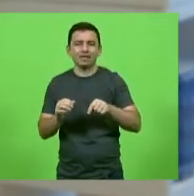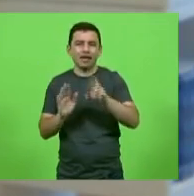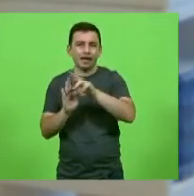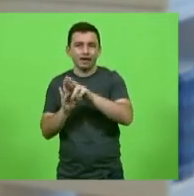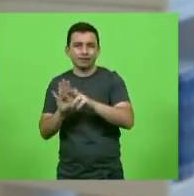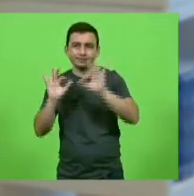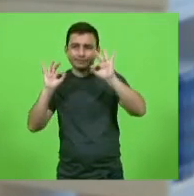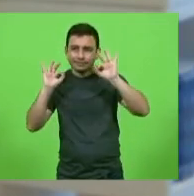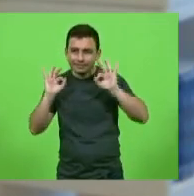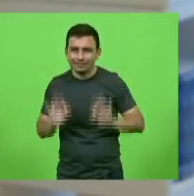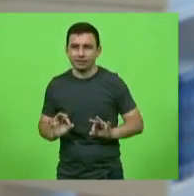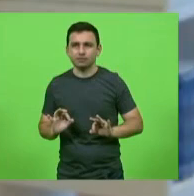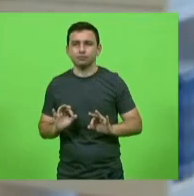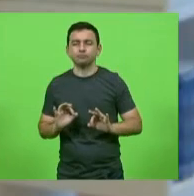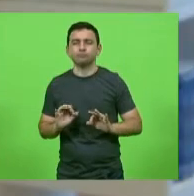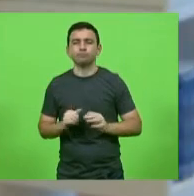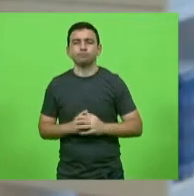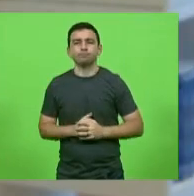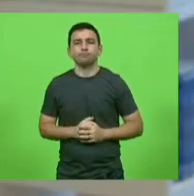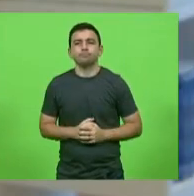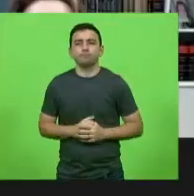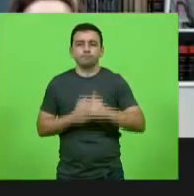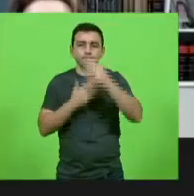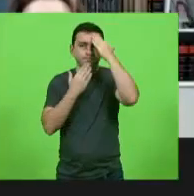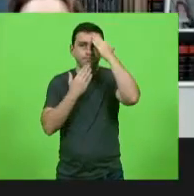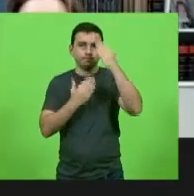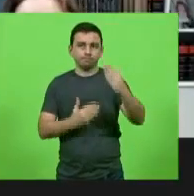adequada. Meu muito obrigado.